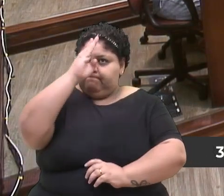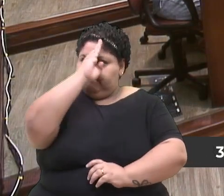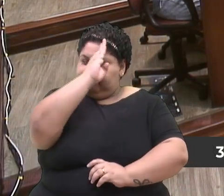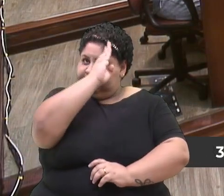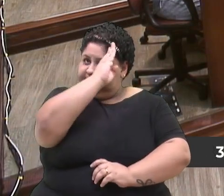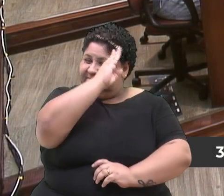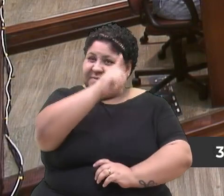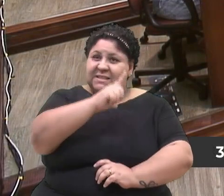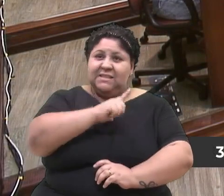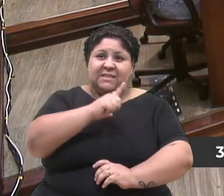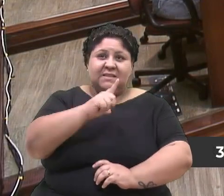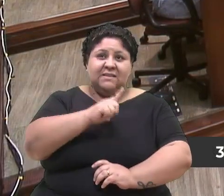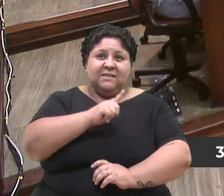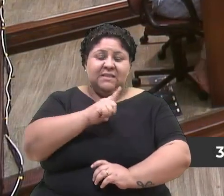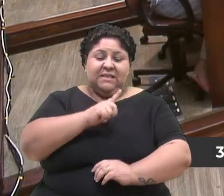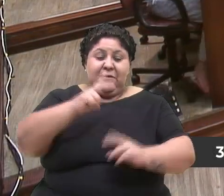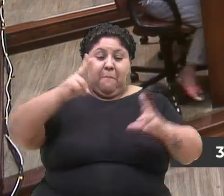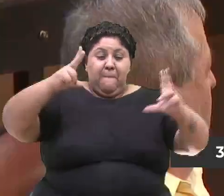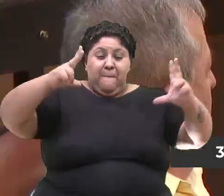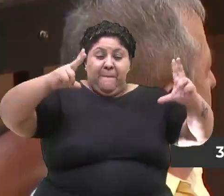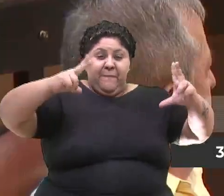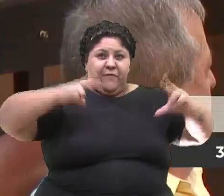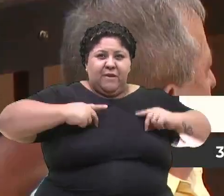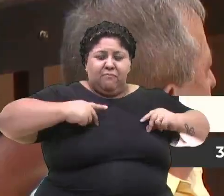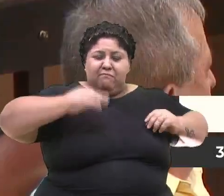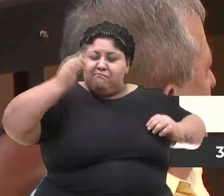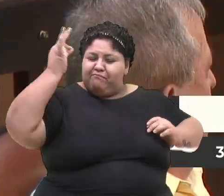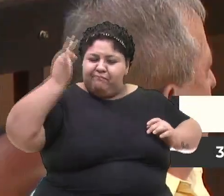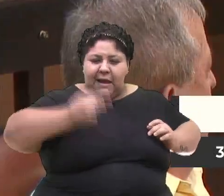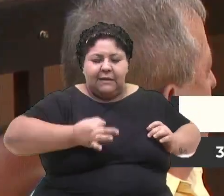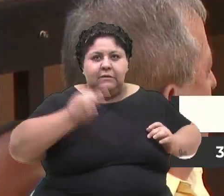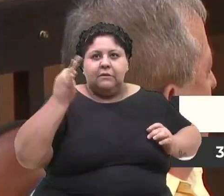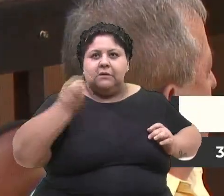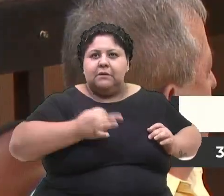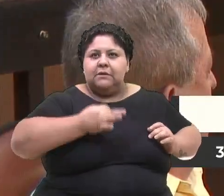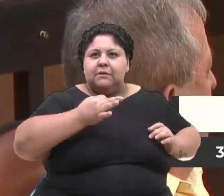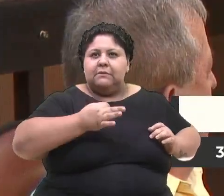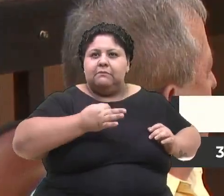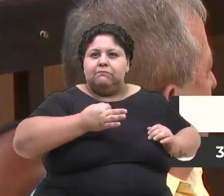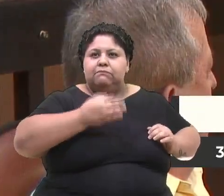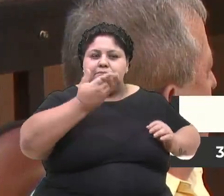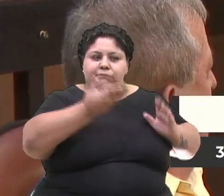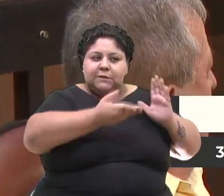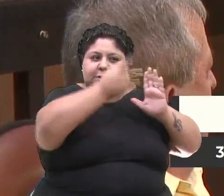é meritoso, é magnífico este projeto.